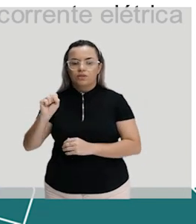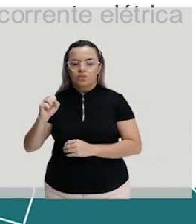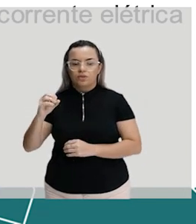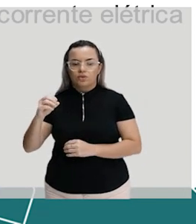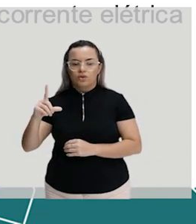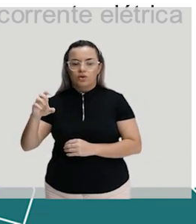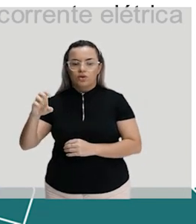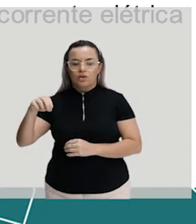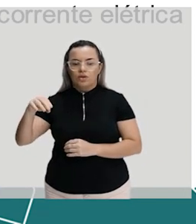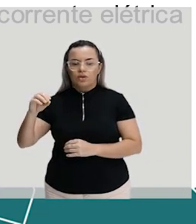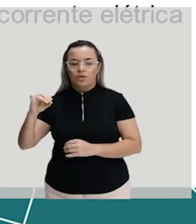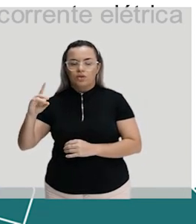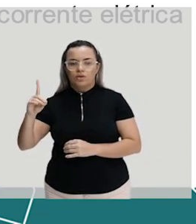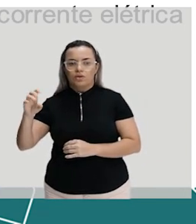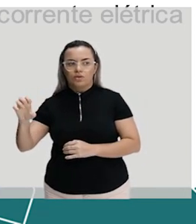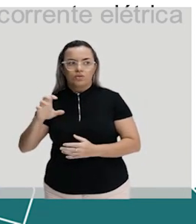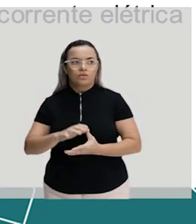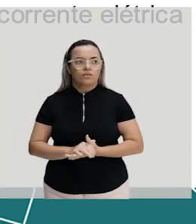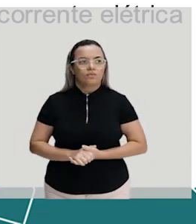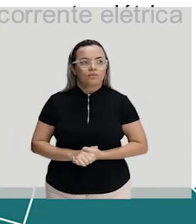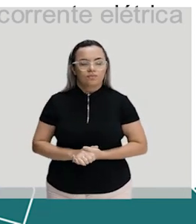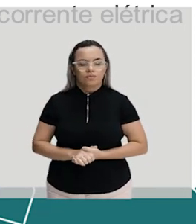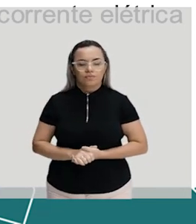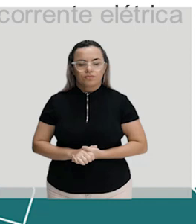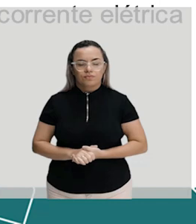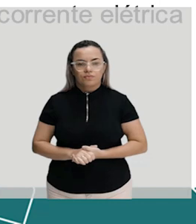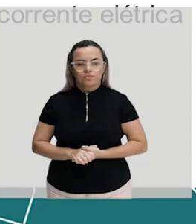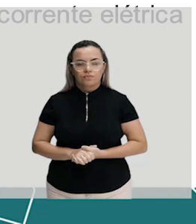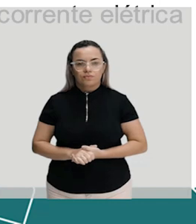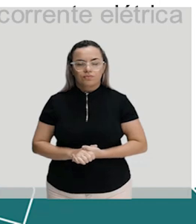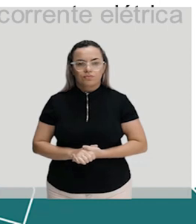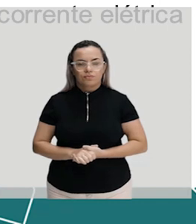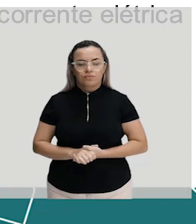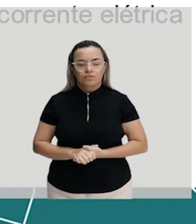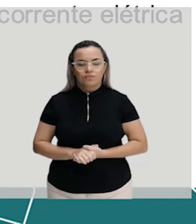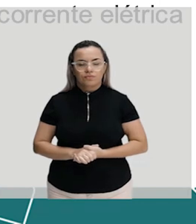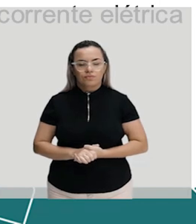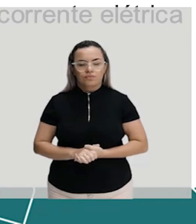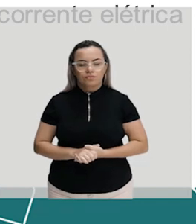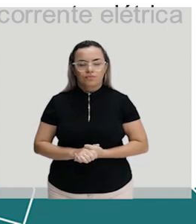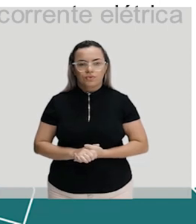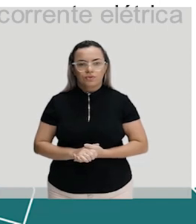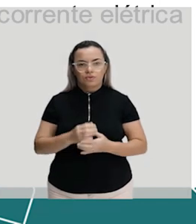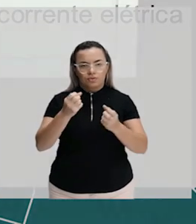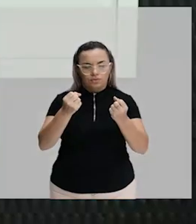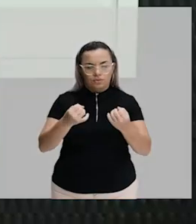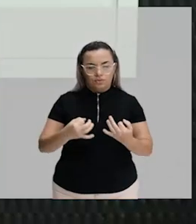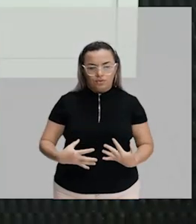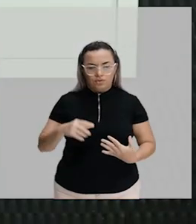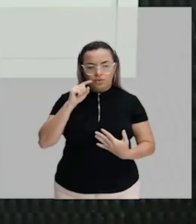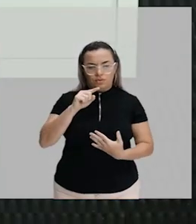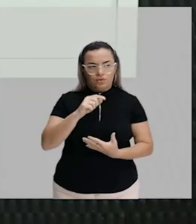módulo do campo magnético ele é proporcional ao número